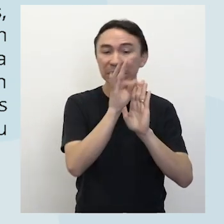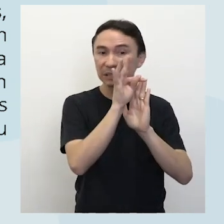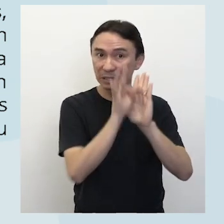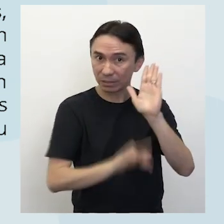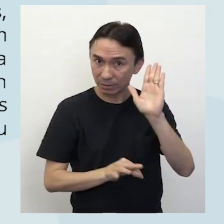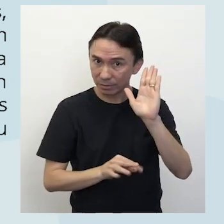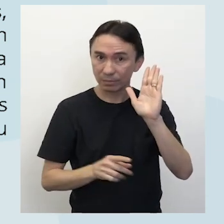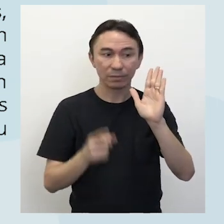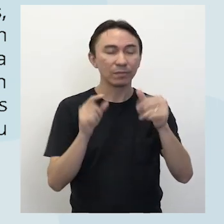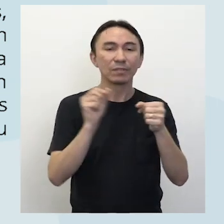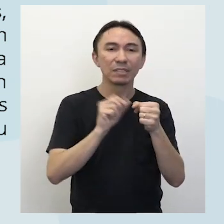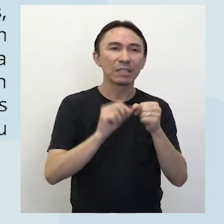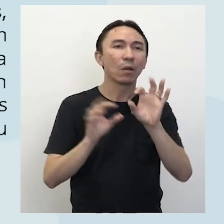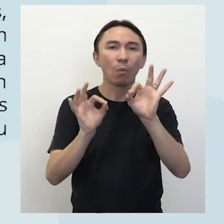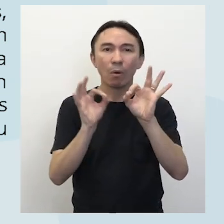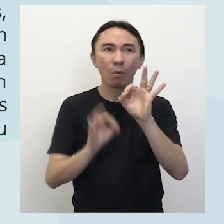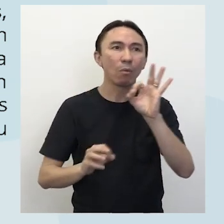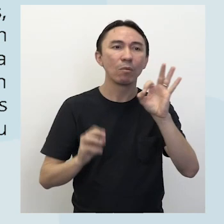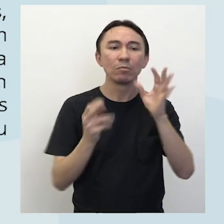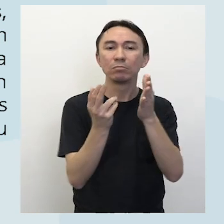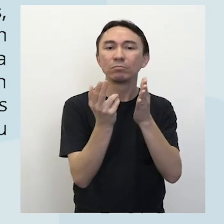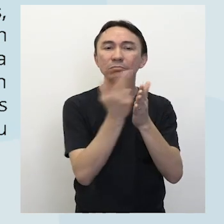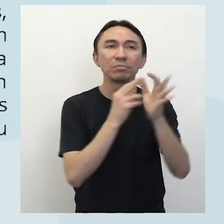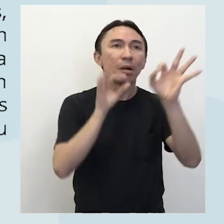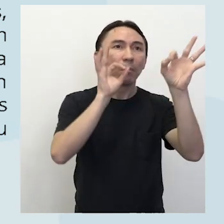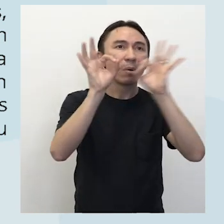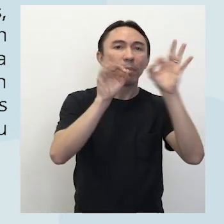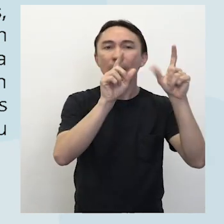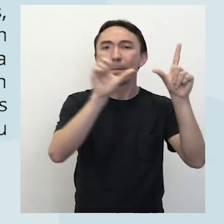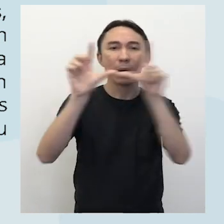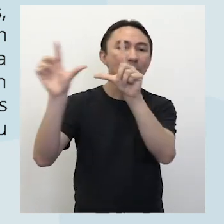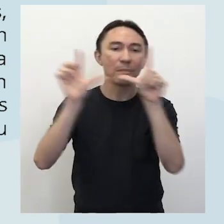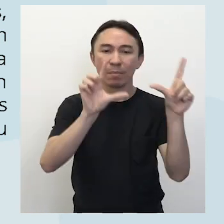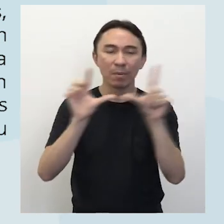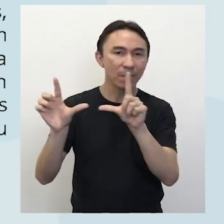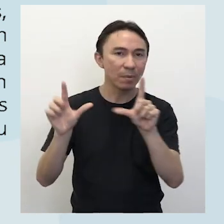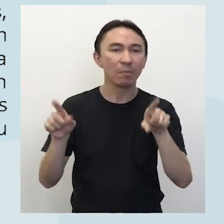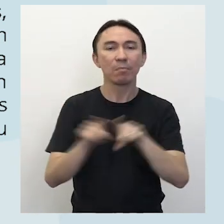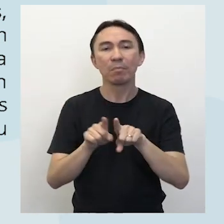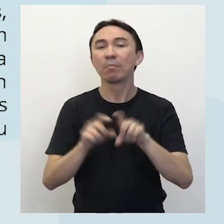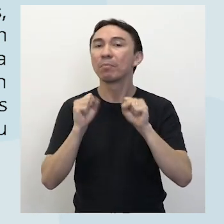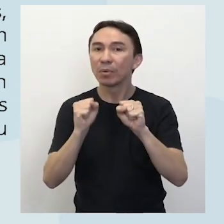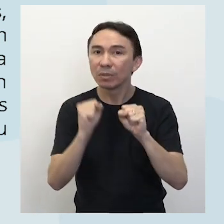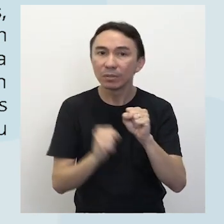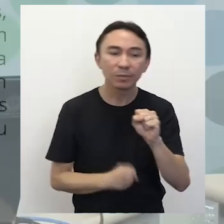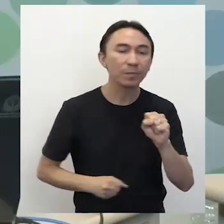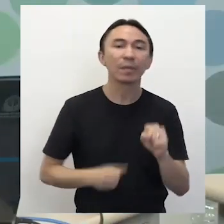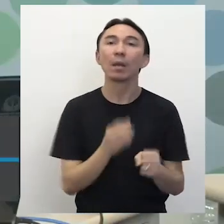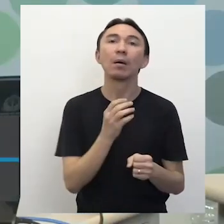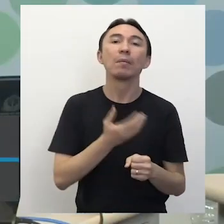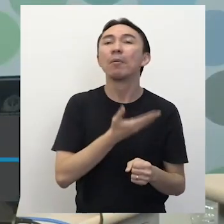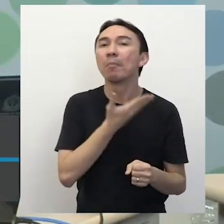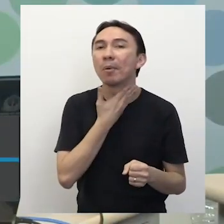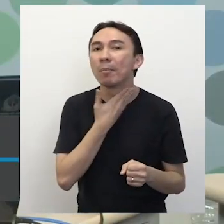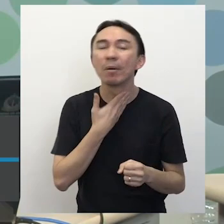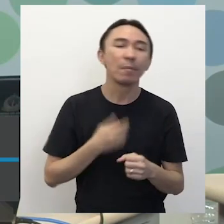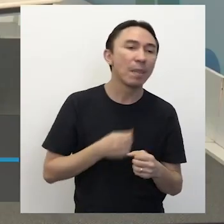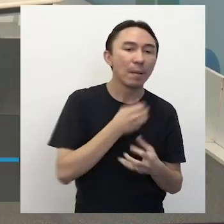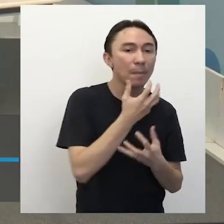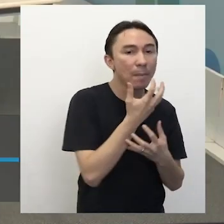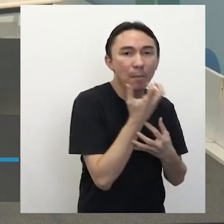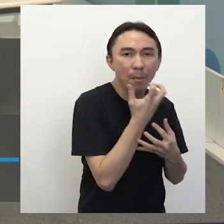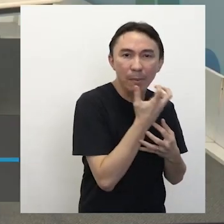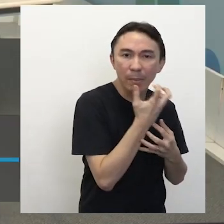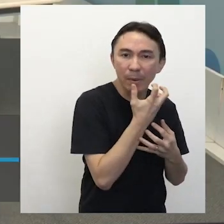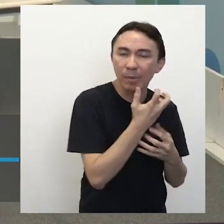é o roteiro, depois selecionar essas cenas, colocar num podcast, videocast ou um trailer honesto. Será que a gente vai receber algum?